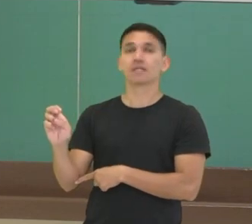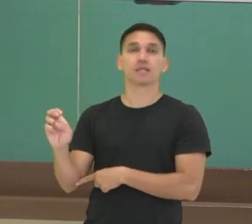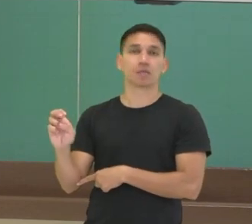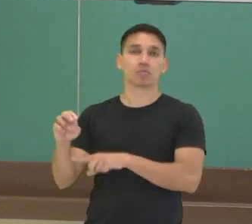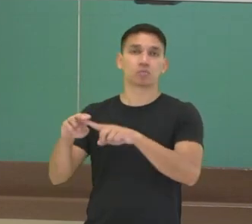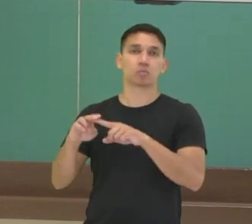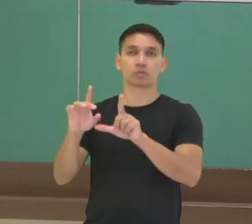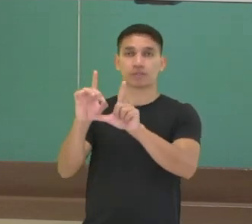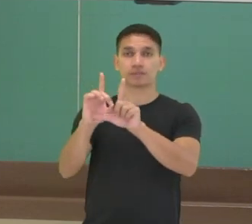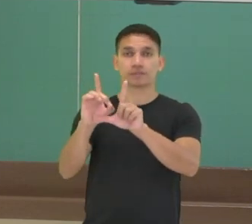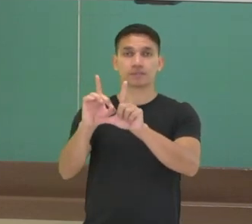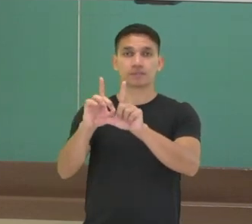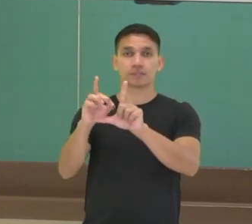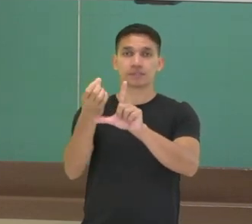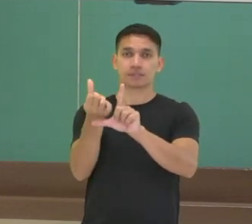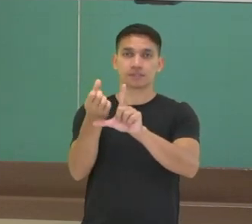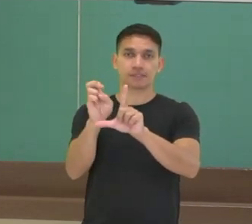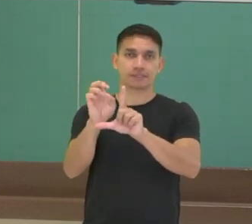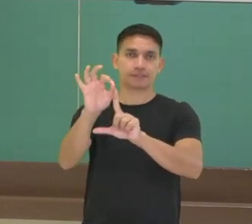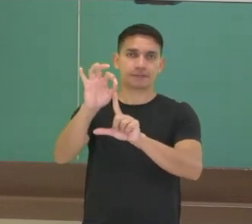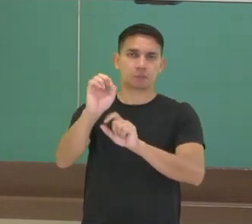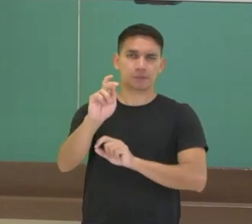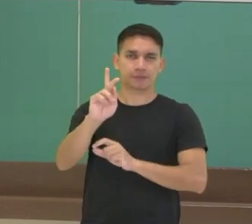graus. Beleza?